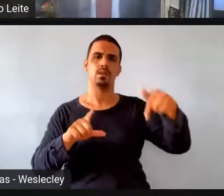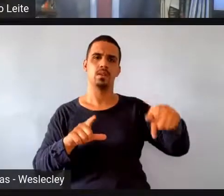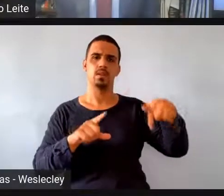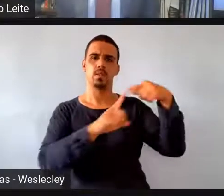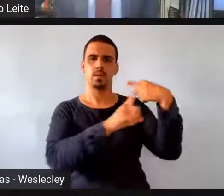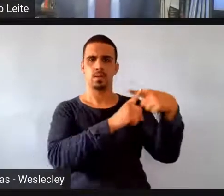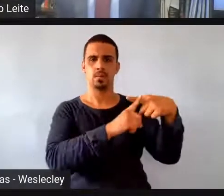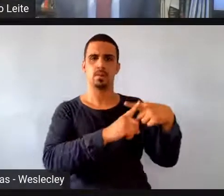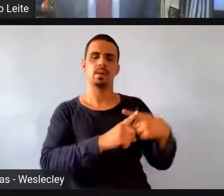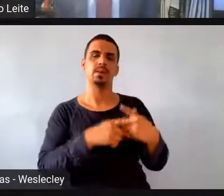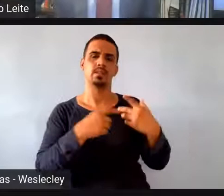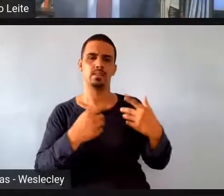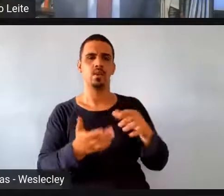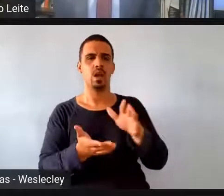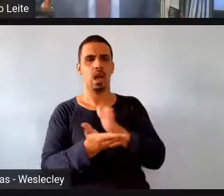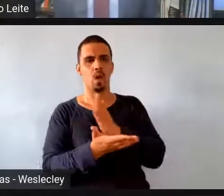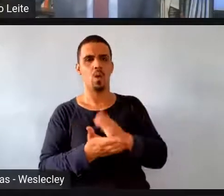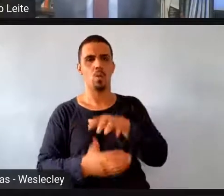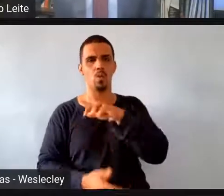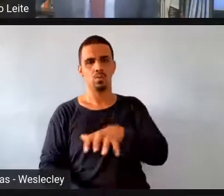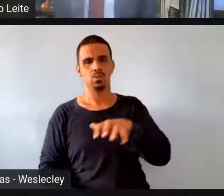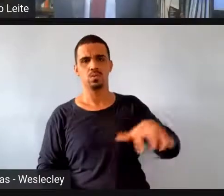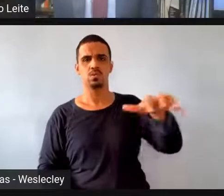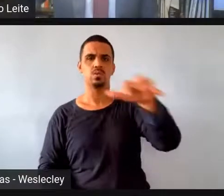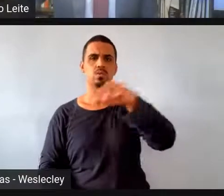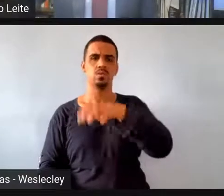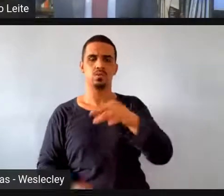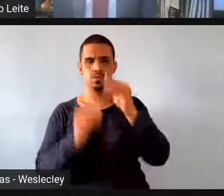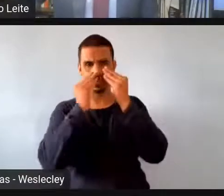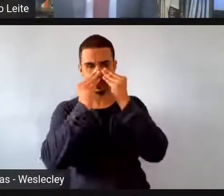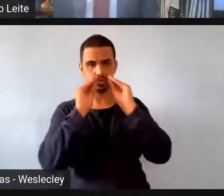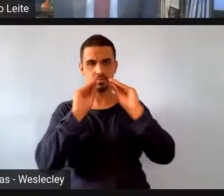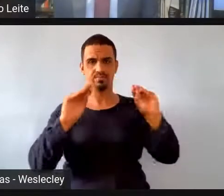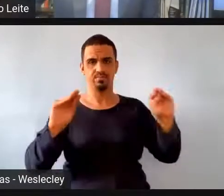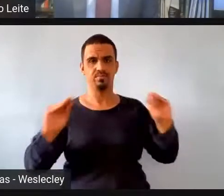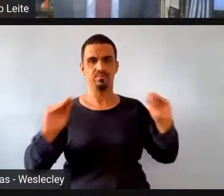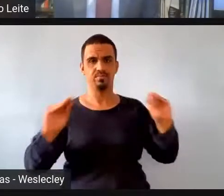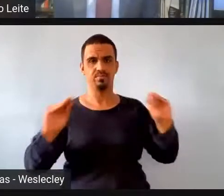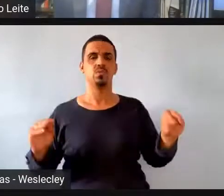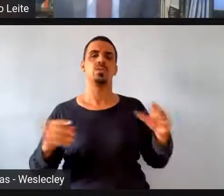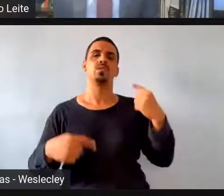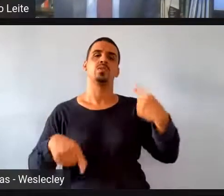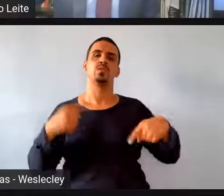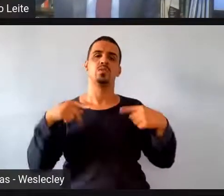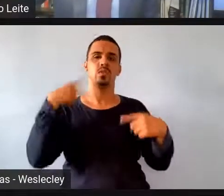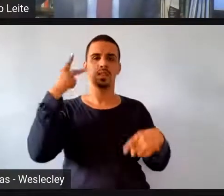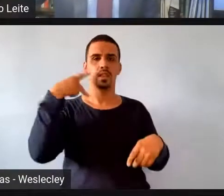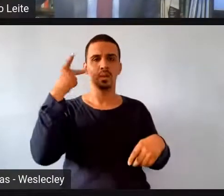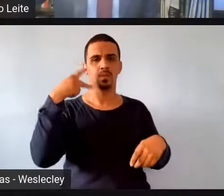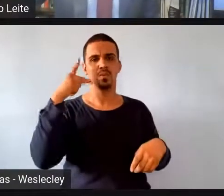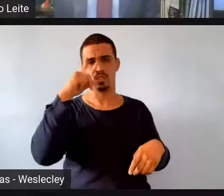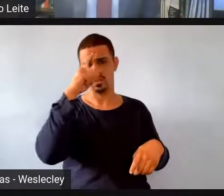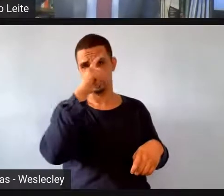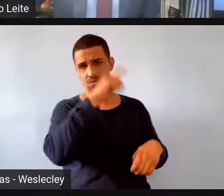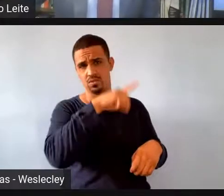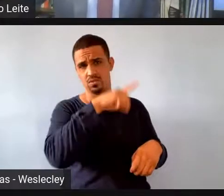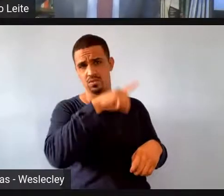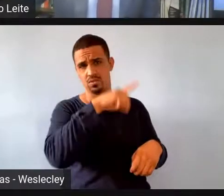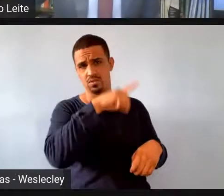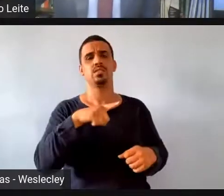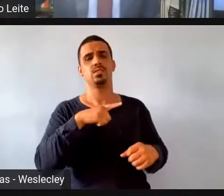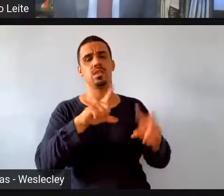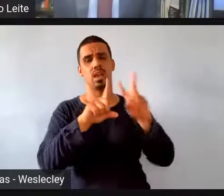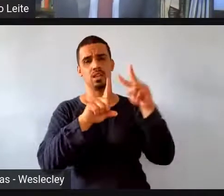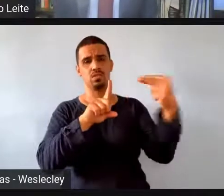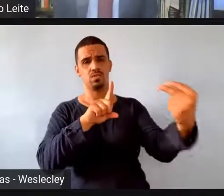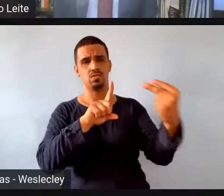alguns setores já tradicionalmente excluídos da política, tem uma dificuldade enorme, né, de